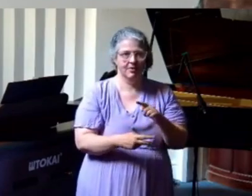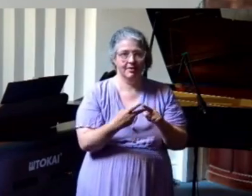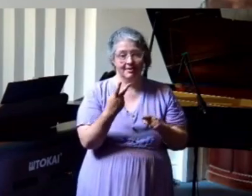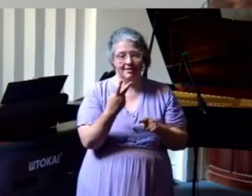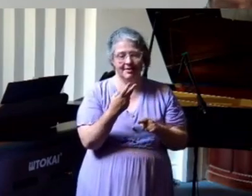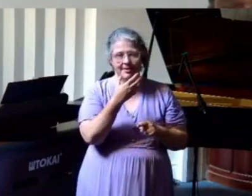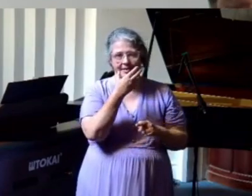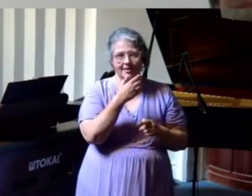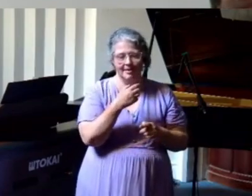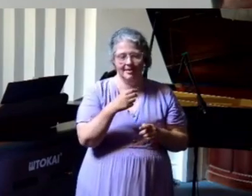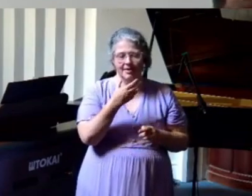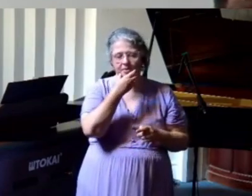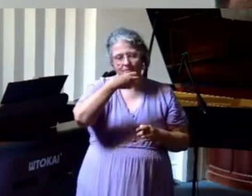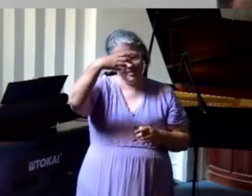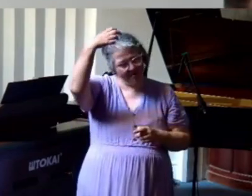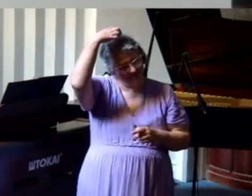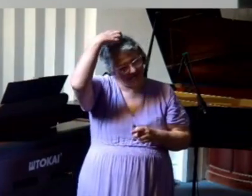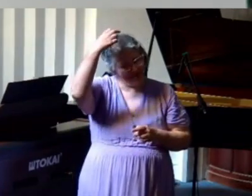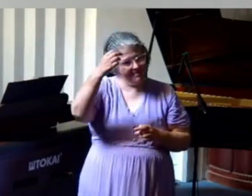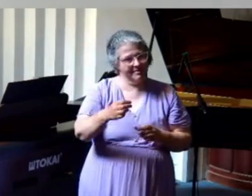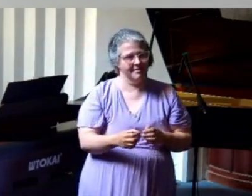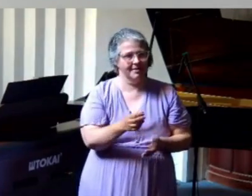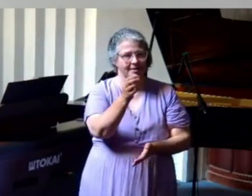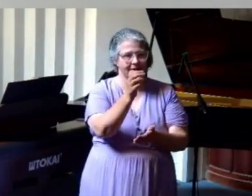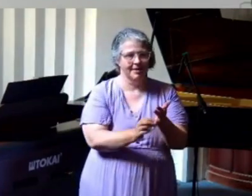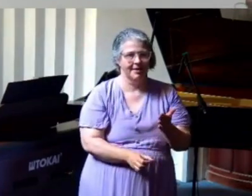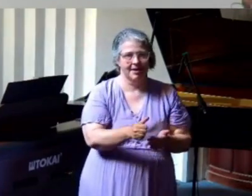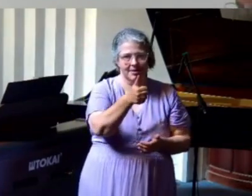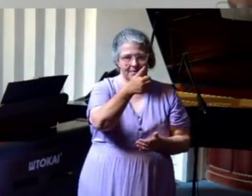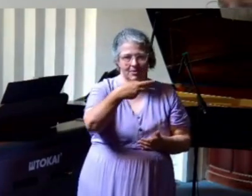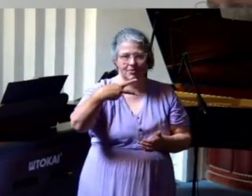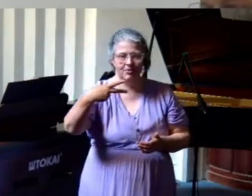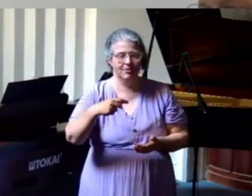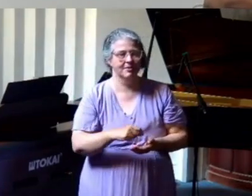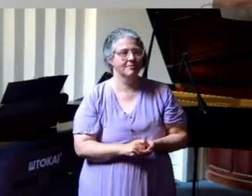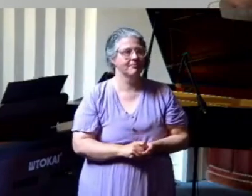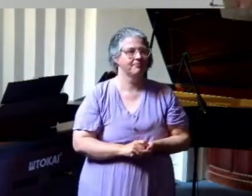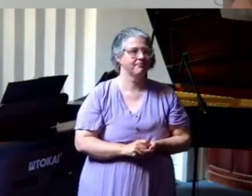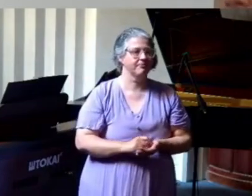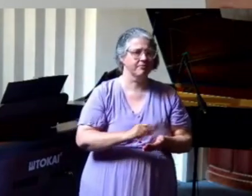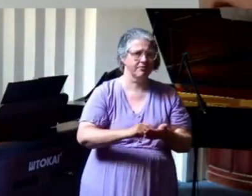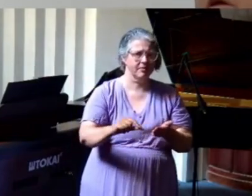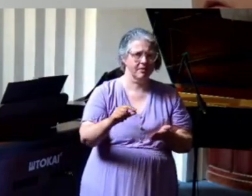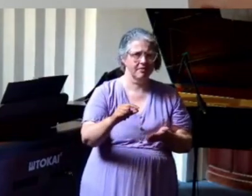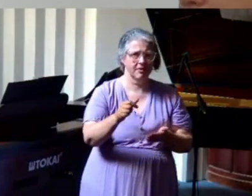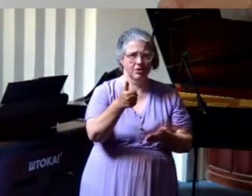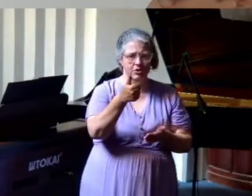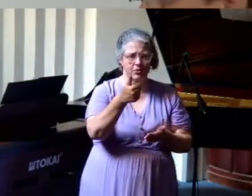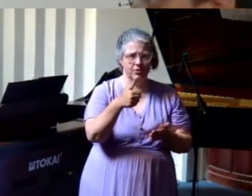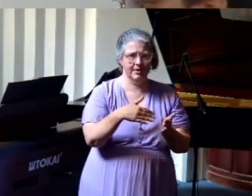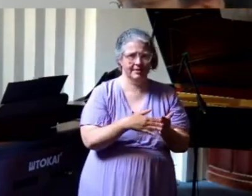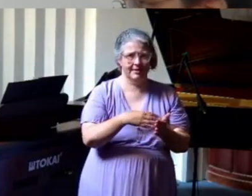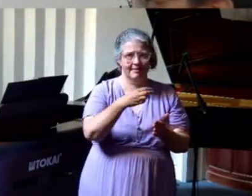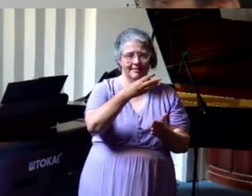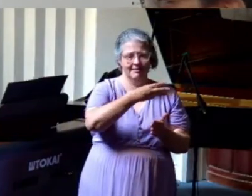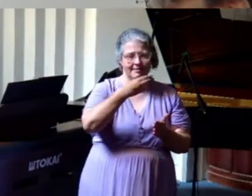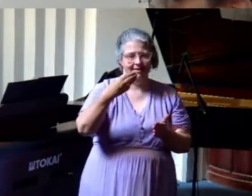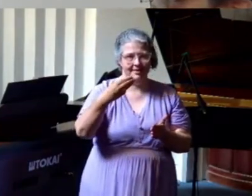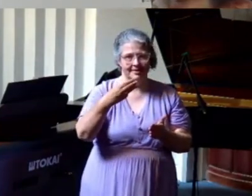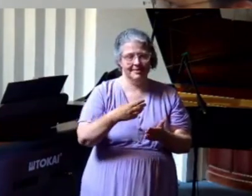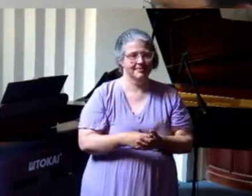livro dos Reis, capítulo 12, versículos 1 a